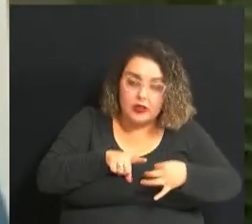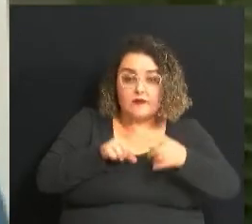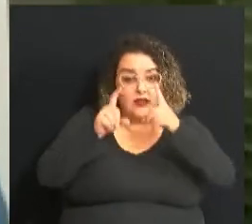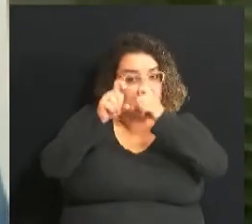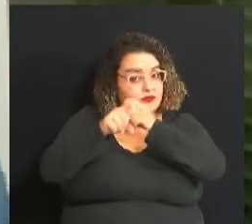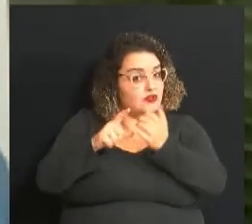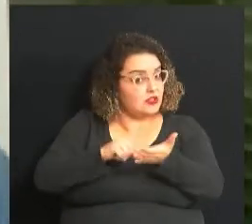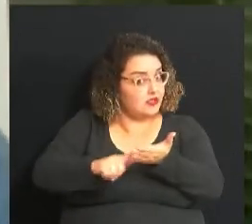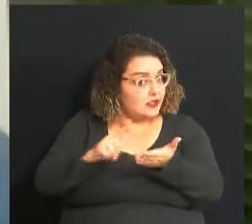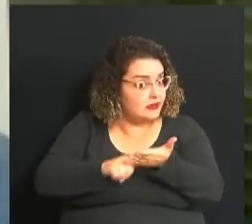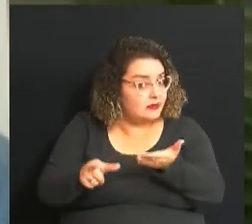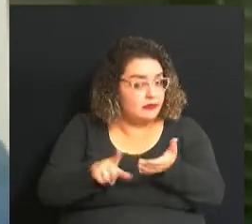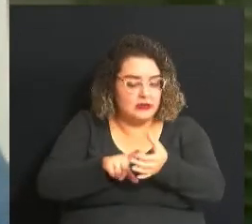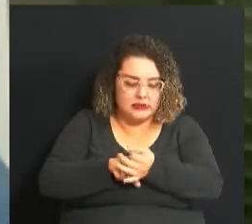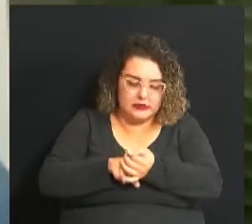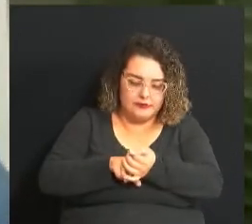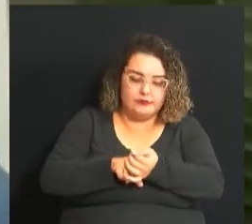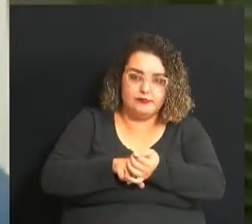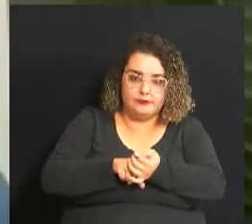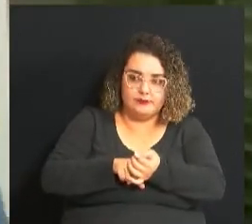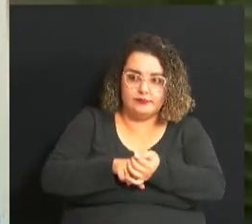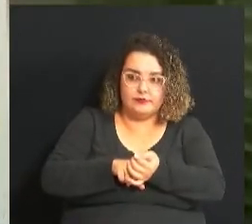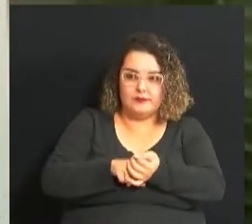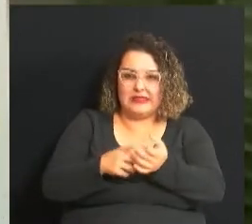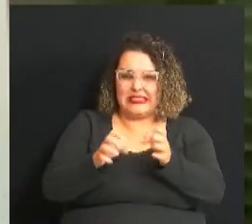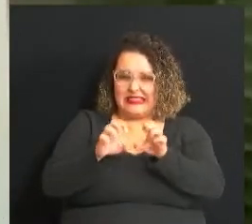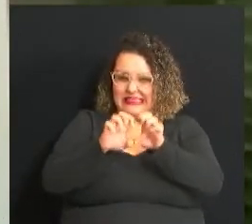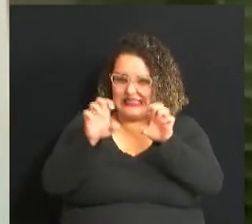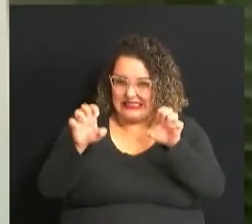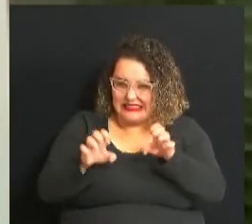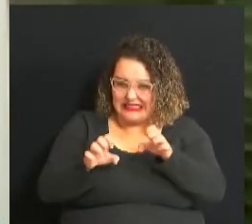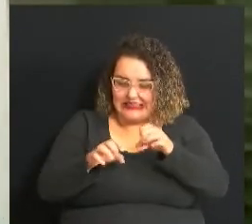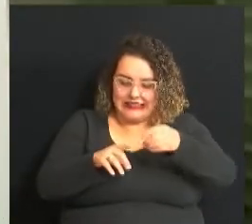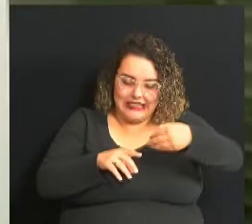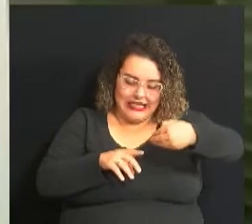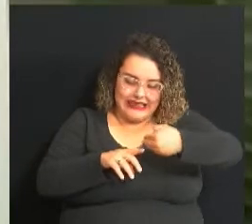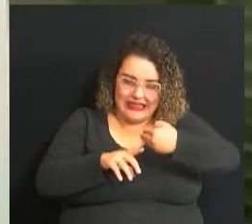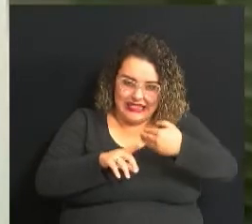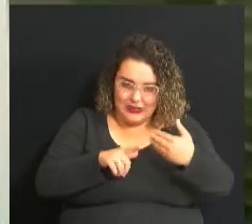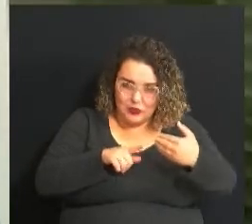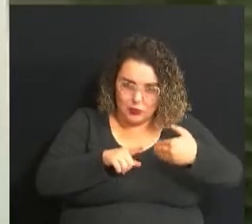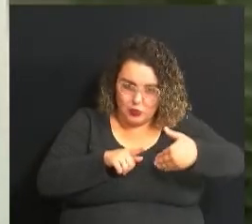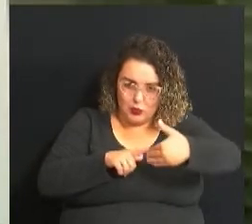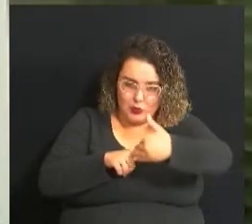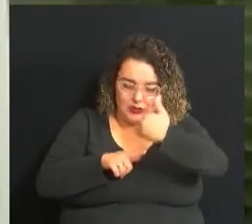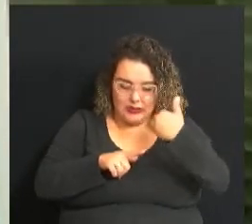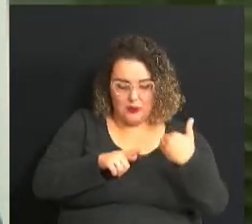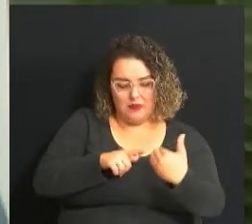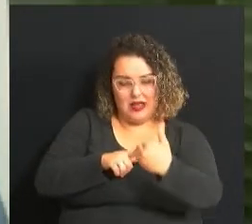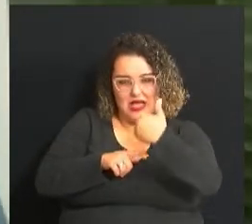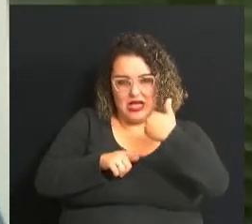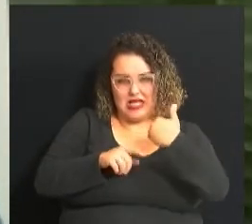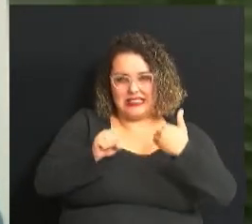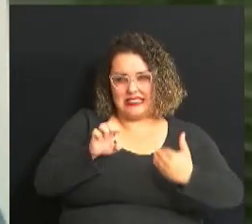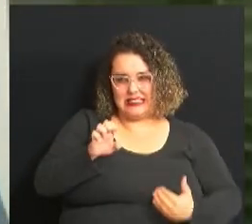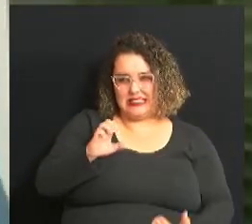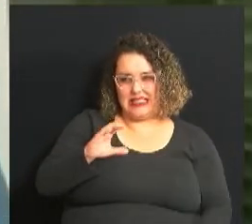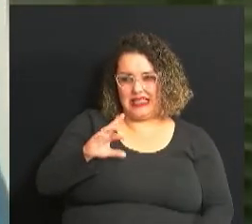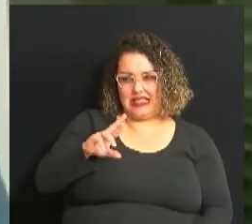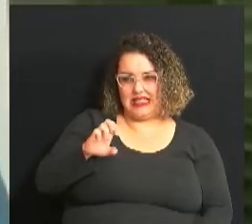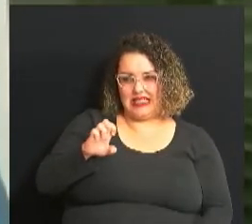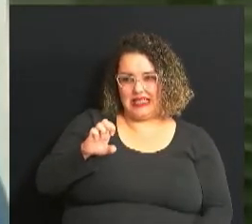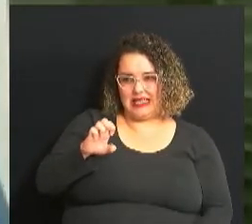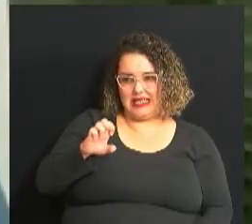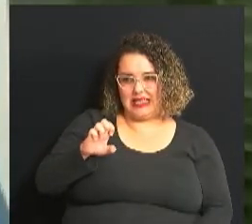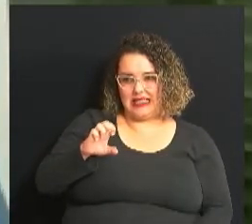porque não expõe, aí fica aquela estrutura interna, é uma secreção que todo homem tem, chamada esmegma,